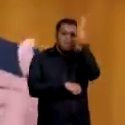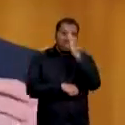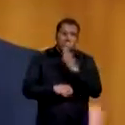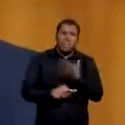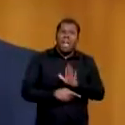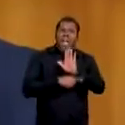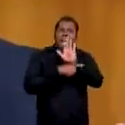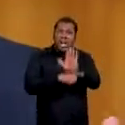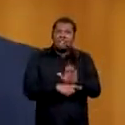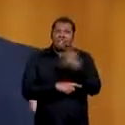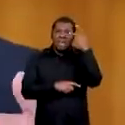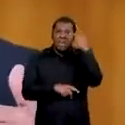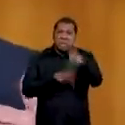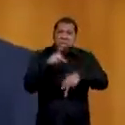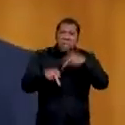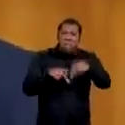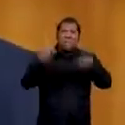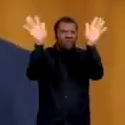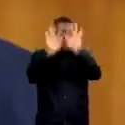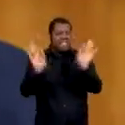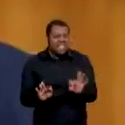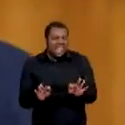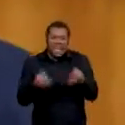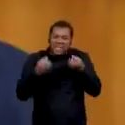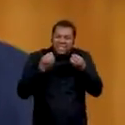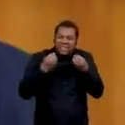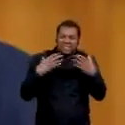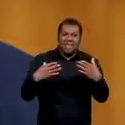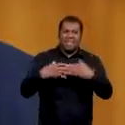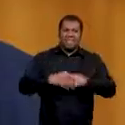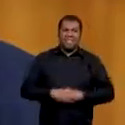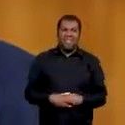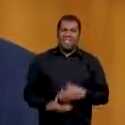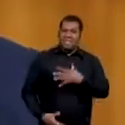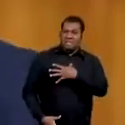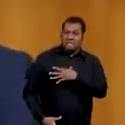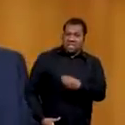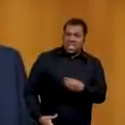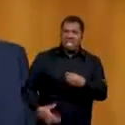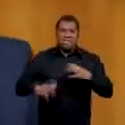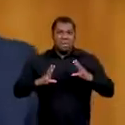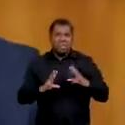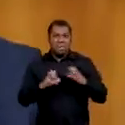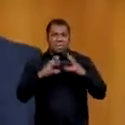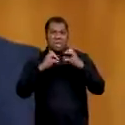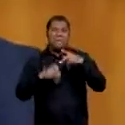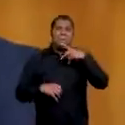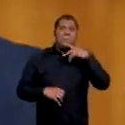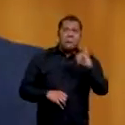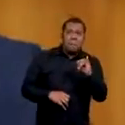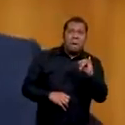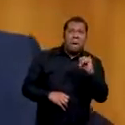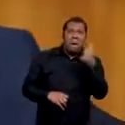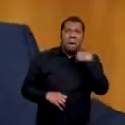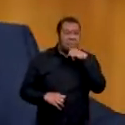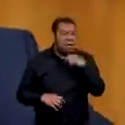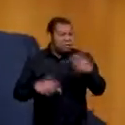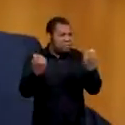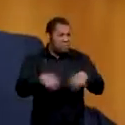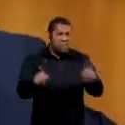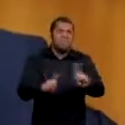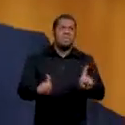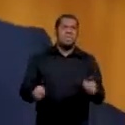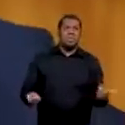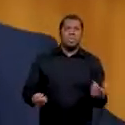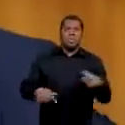pessoas vivendo bem, com as pessoas convivendo. Filho não precisa brigar com pai, nora não precisa brigar com sogro, primo não precisa brigar com